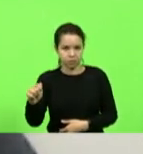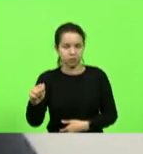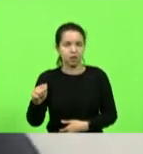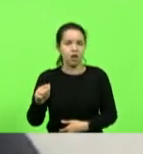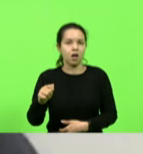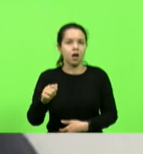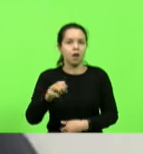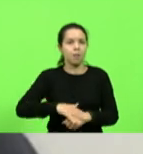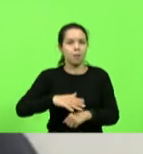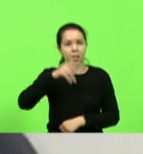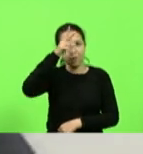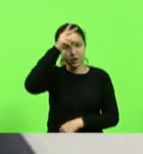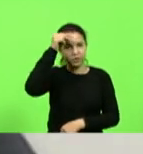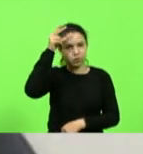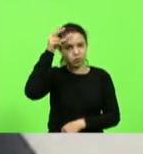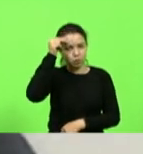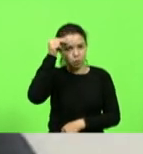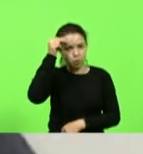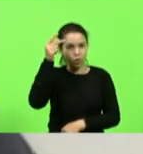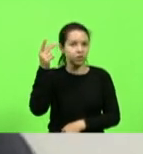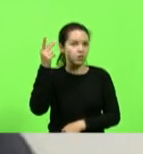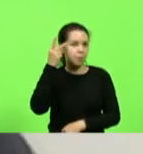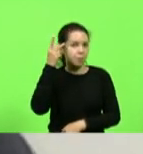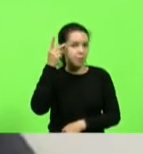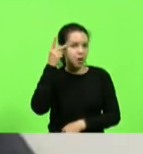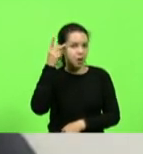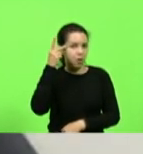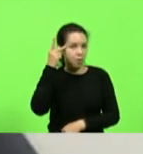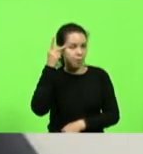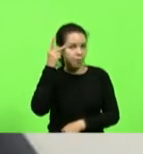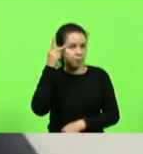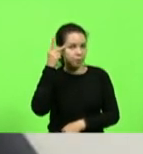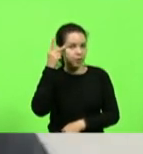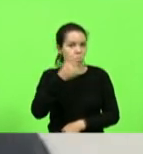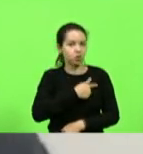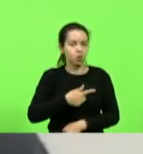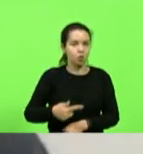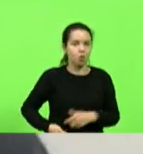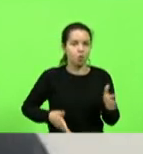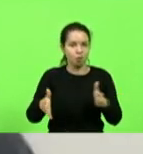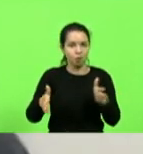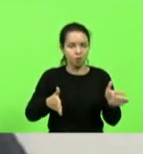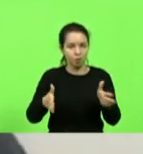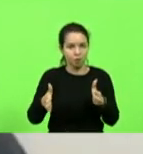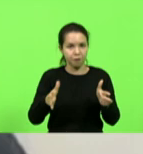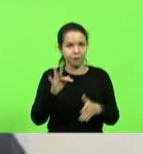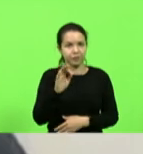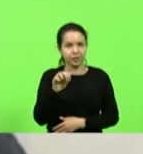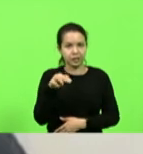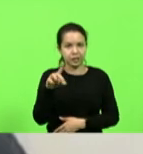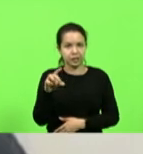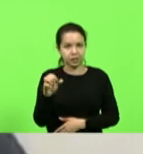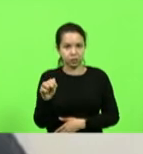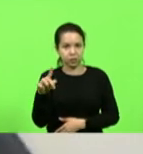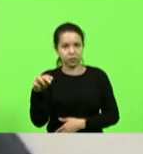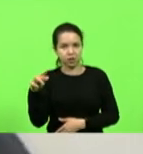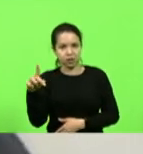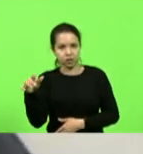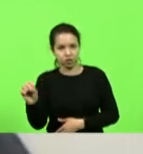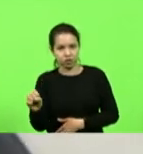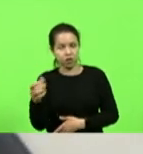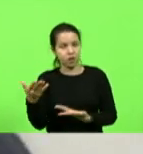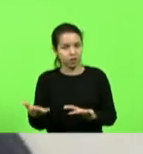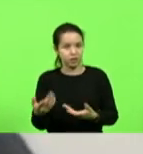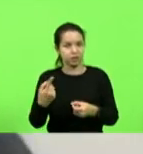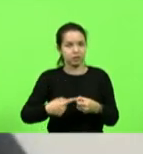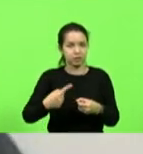de São Paulo, no governo do prefeito Fernando Haddad, que instituiu... Bom, a cidade de São Paulo já é quase um estado, né,